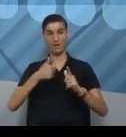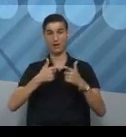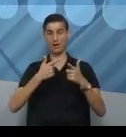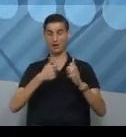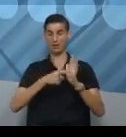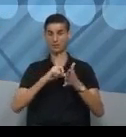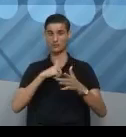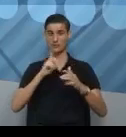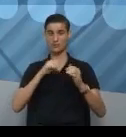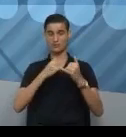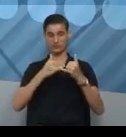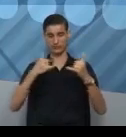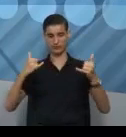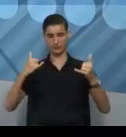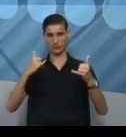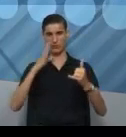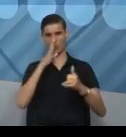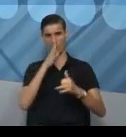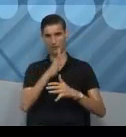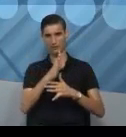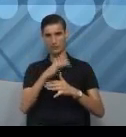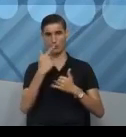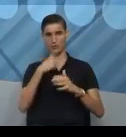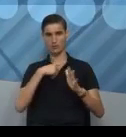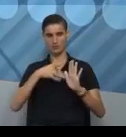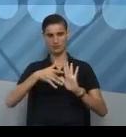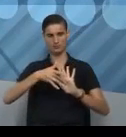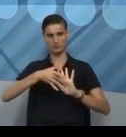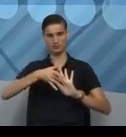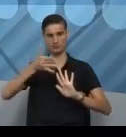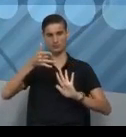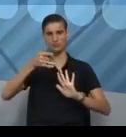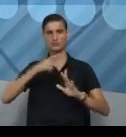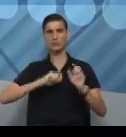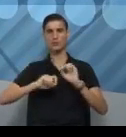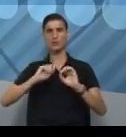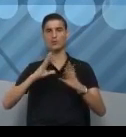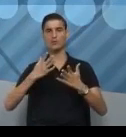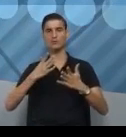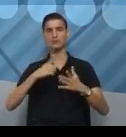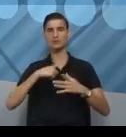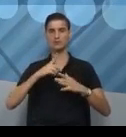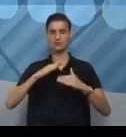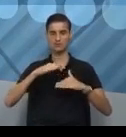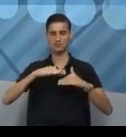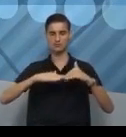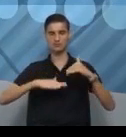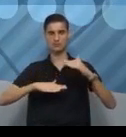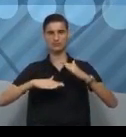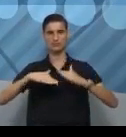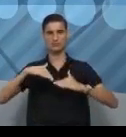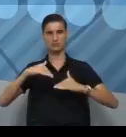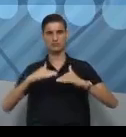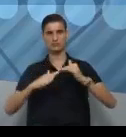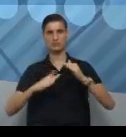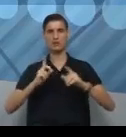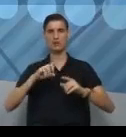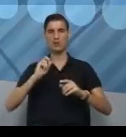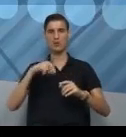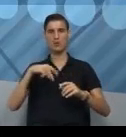linha horizontal. Quando eu dou uma tensão aqui, né, eu puxo, ela faz um movimento, que é um